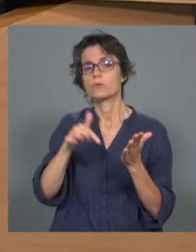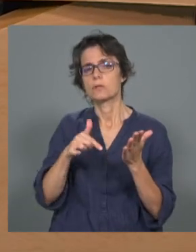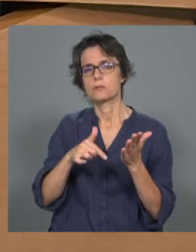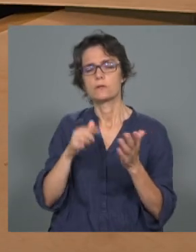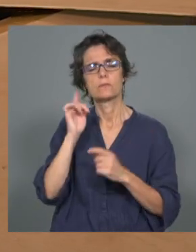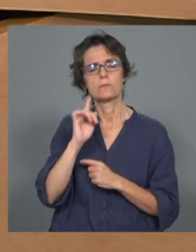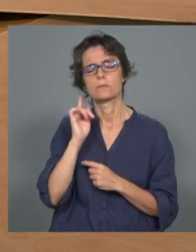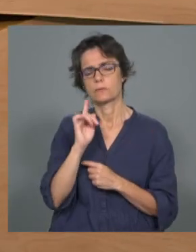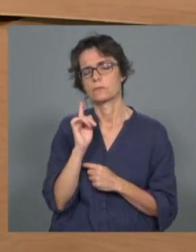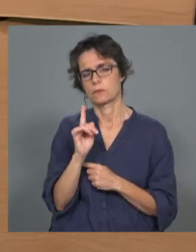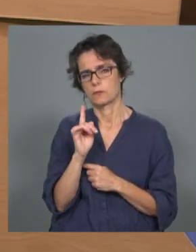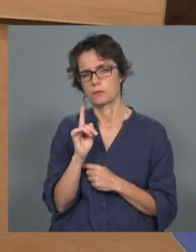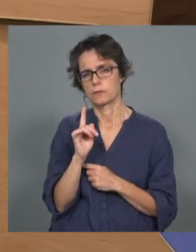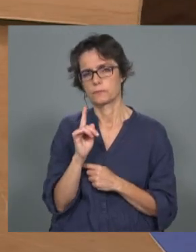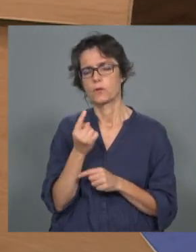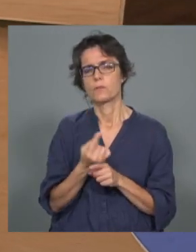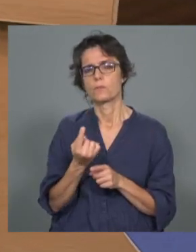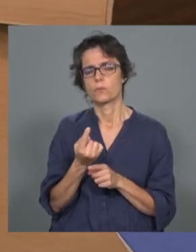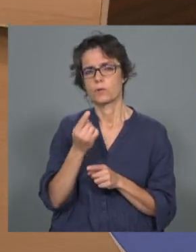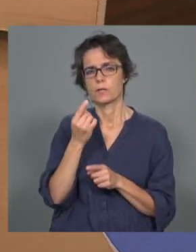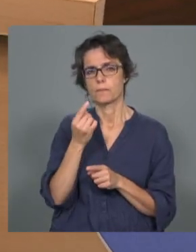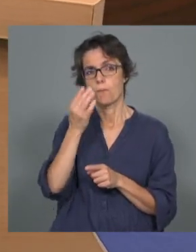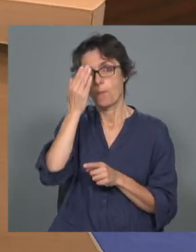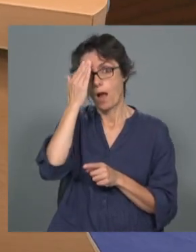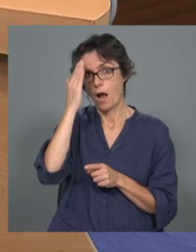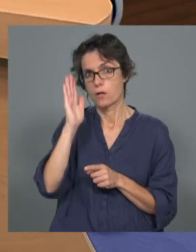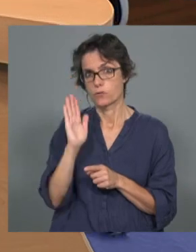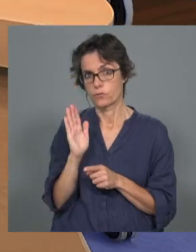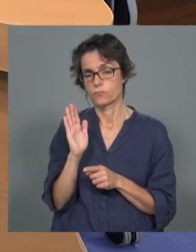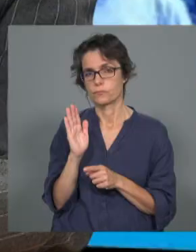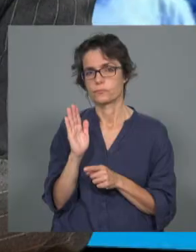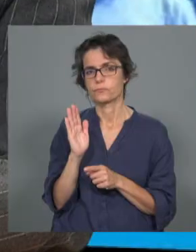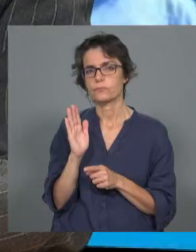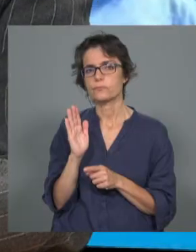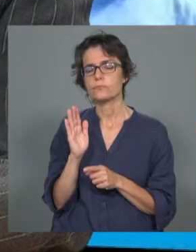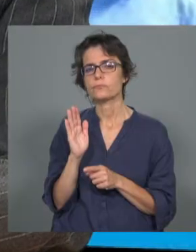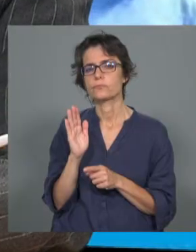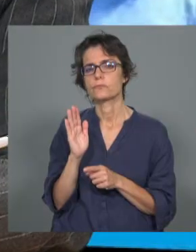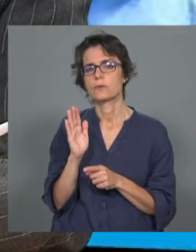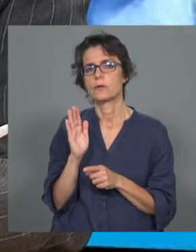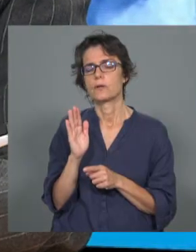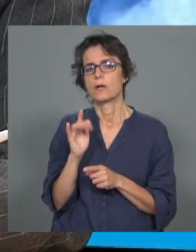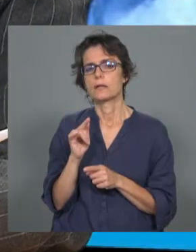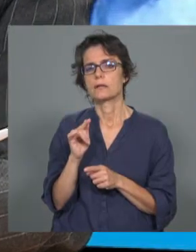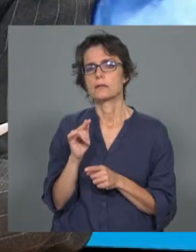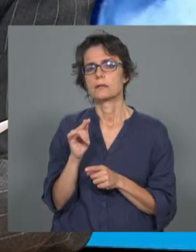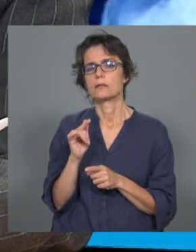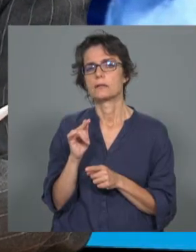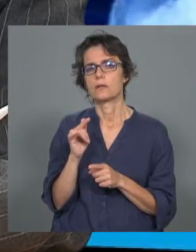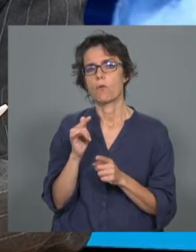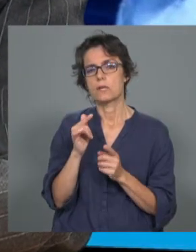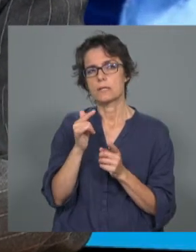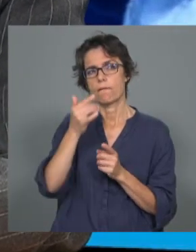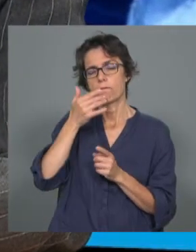texto fundamental para isso, e eu acho que a previsão de João Batista Metz, que era certamente uma análise do